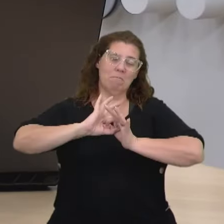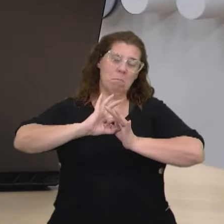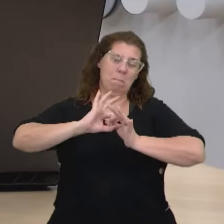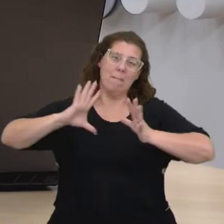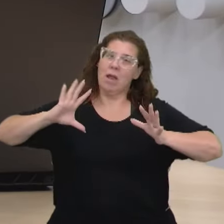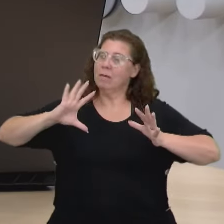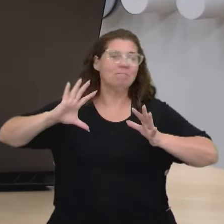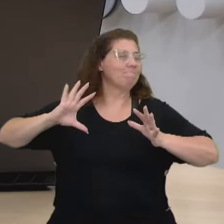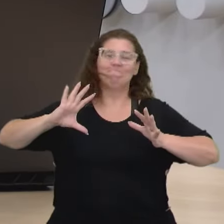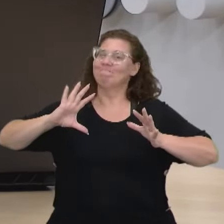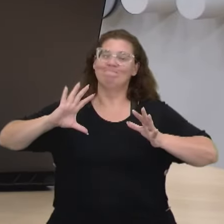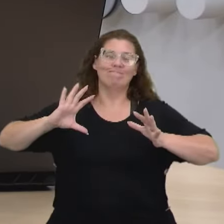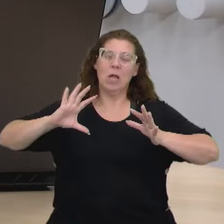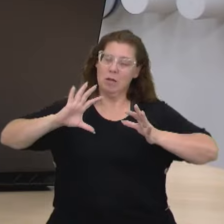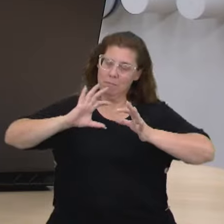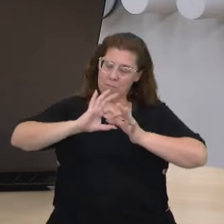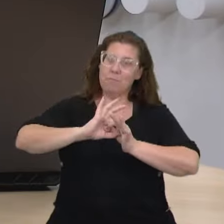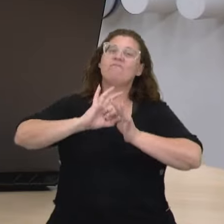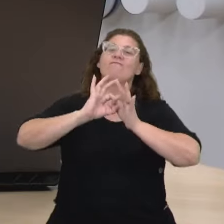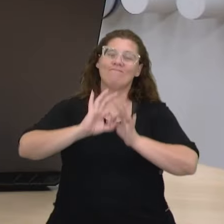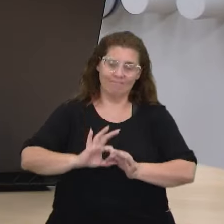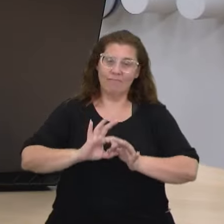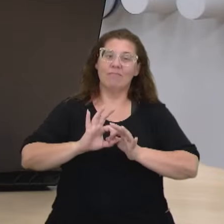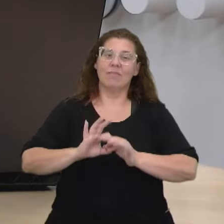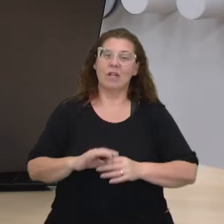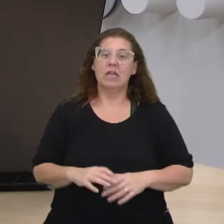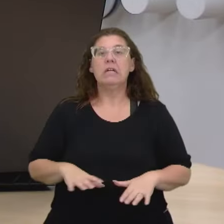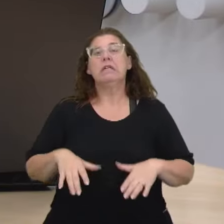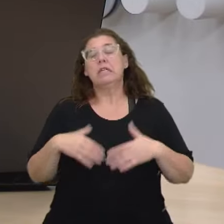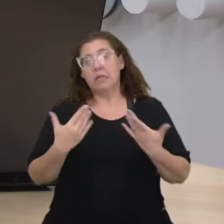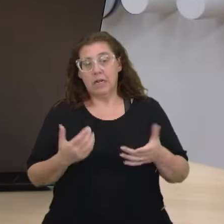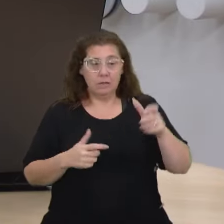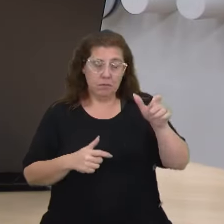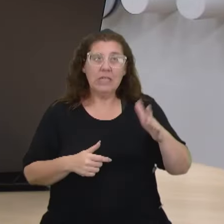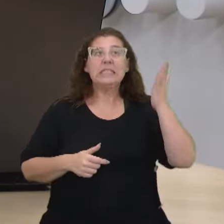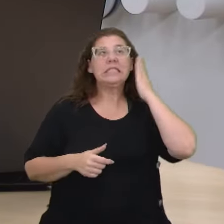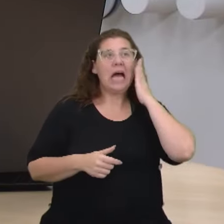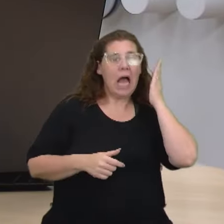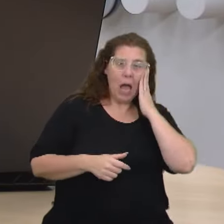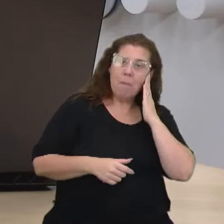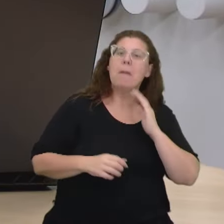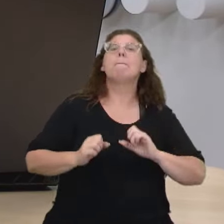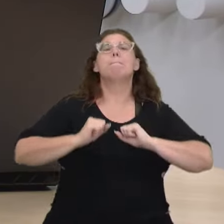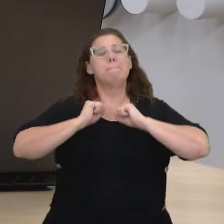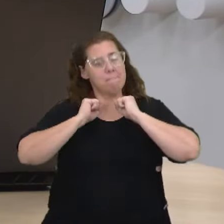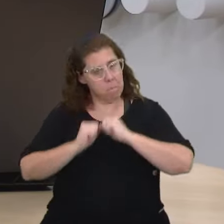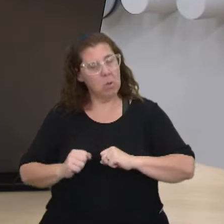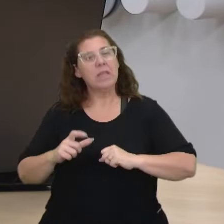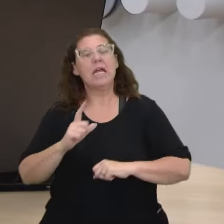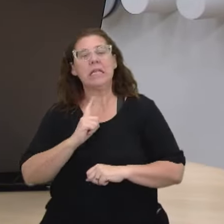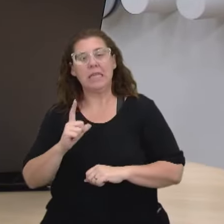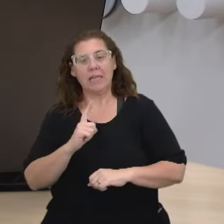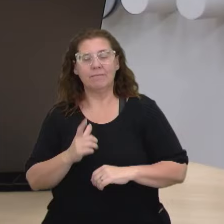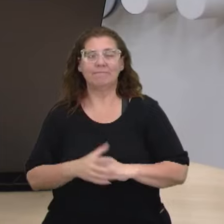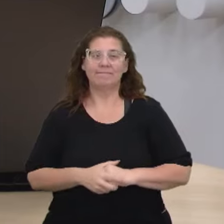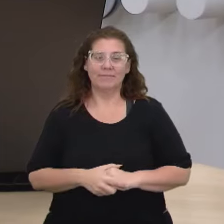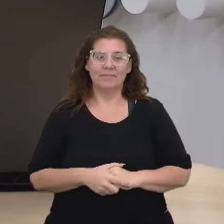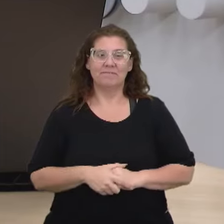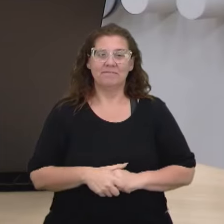Quem pode detém algum poder, e é assim que funciona desde os primórdios do mundo, diz o Michel